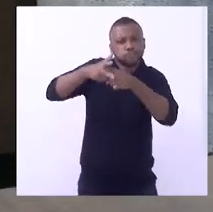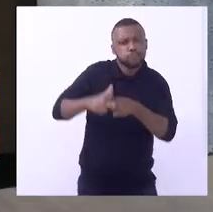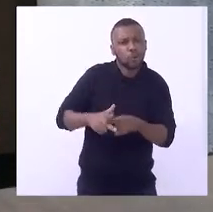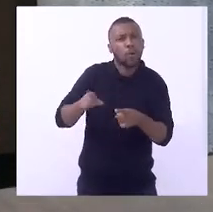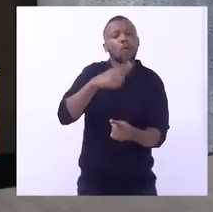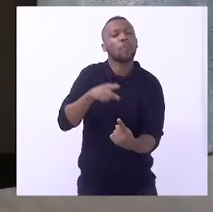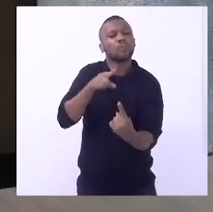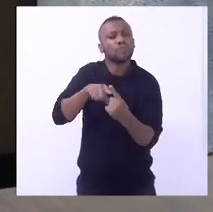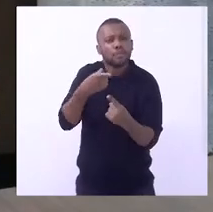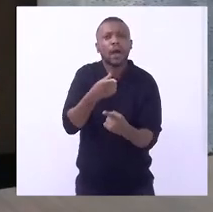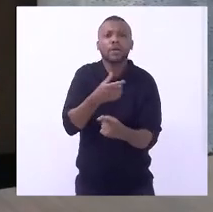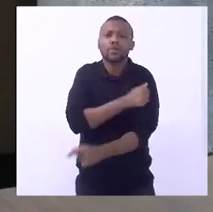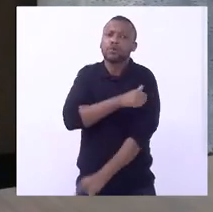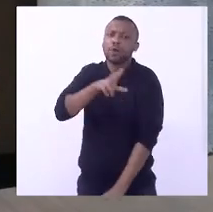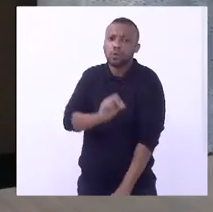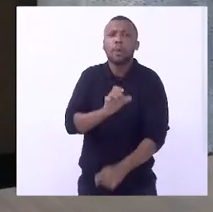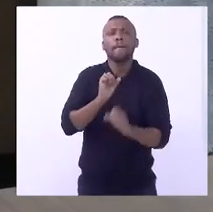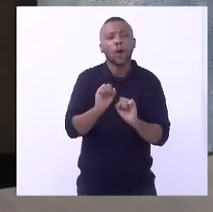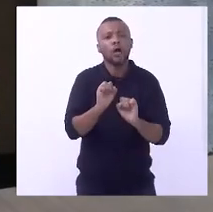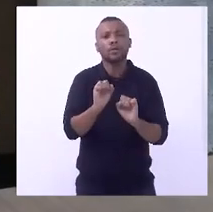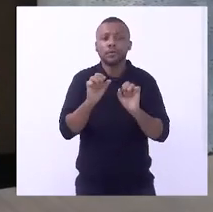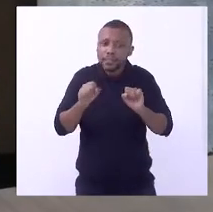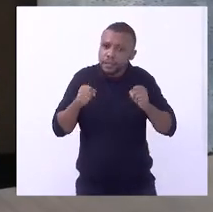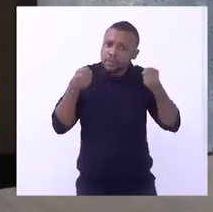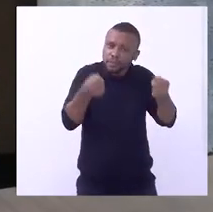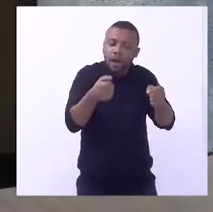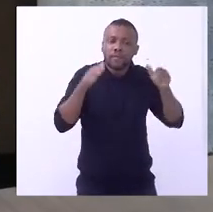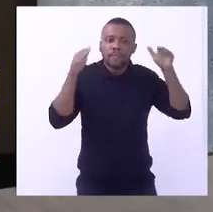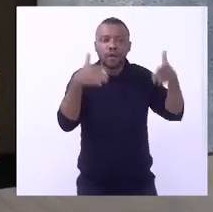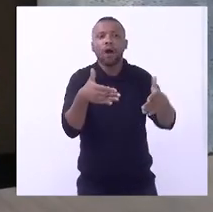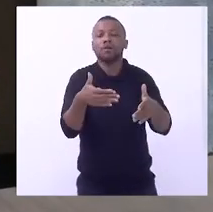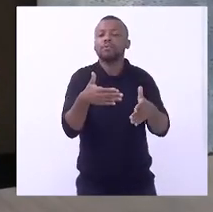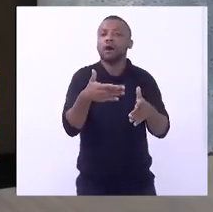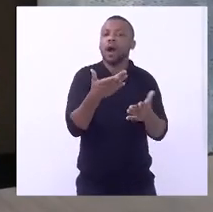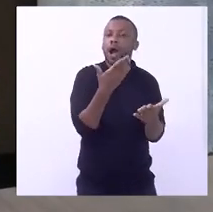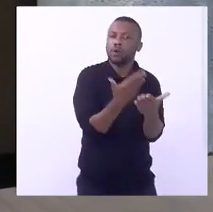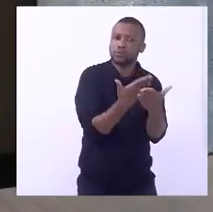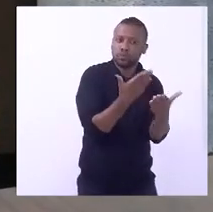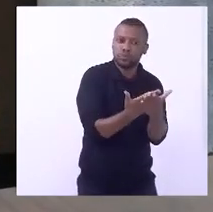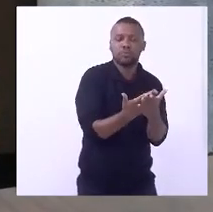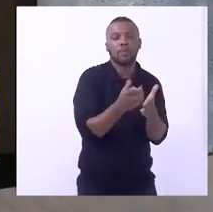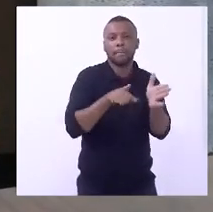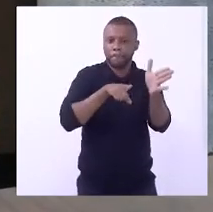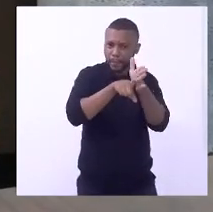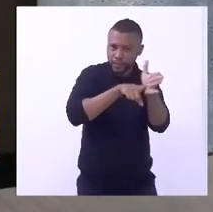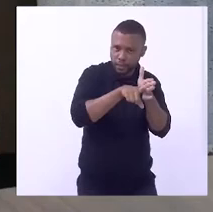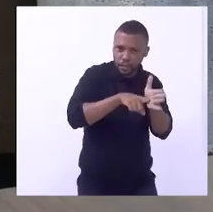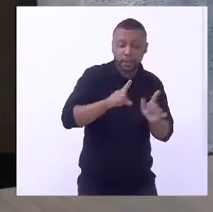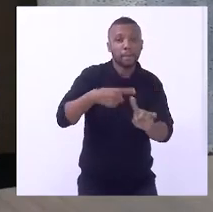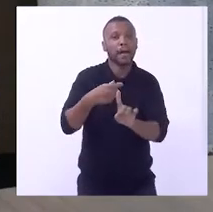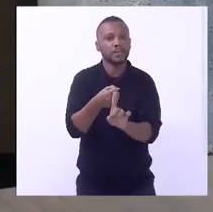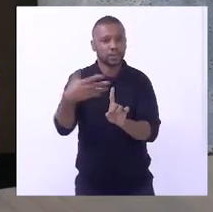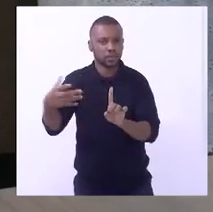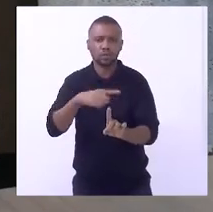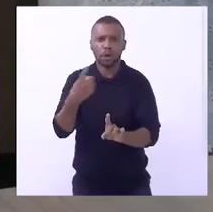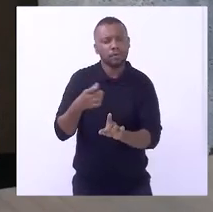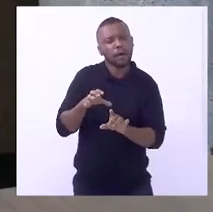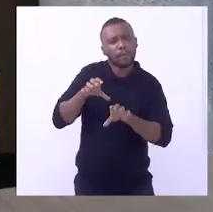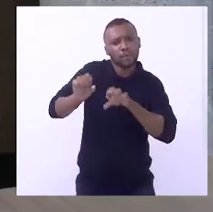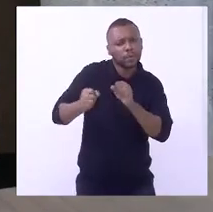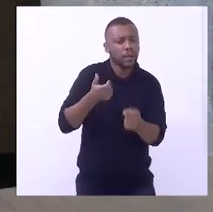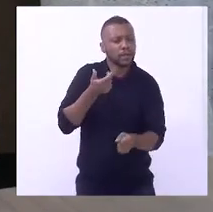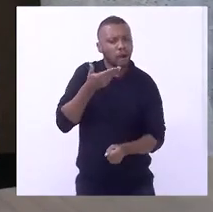se dedicar ao ensino, pesquisa e extensão. O projeto do deputado Carlos Mink vai nesse sentido. A gente vai buscar aperfeiçoá-lo aqui ao longo